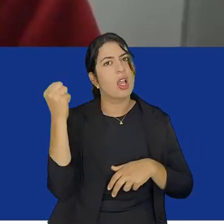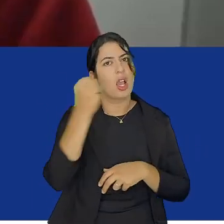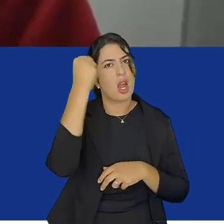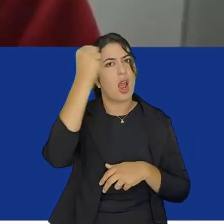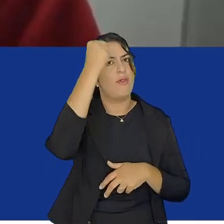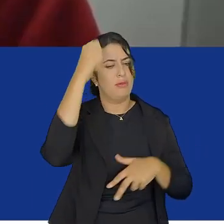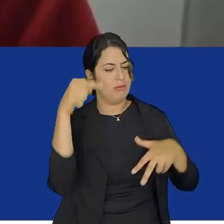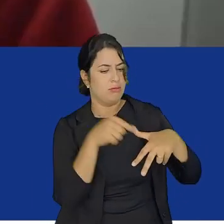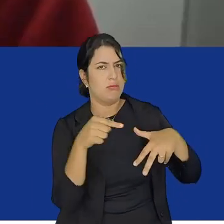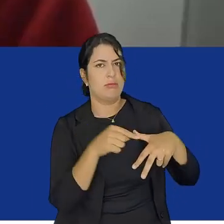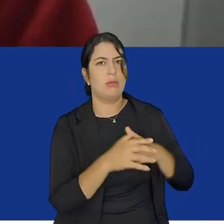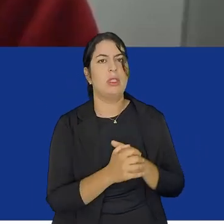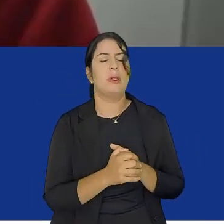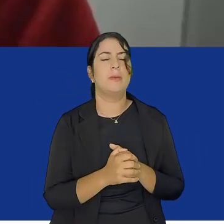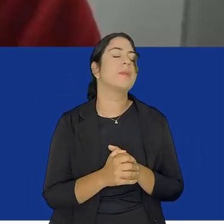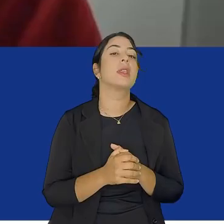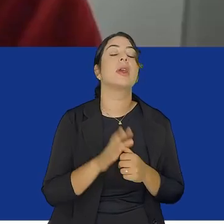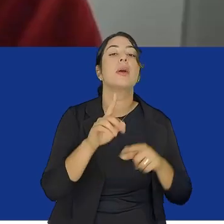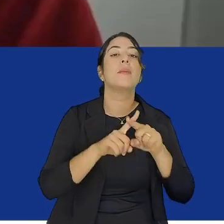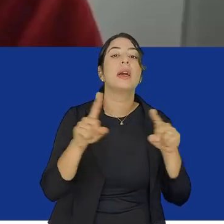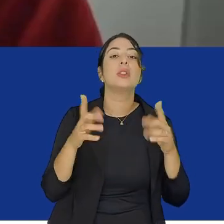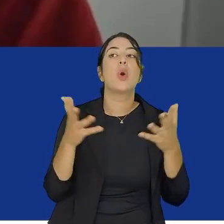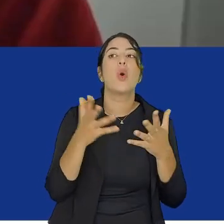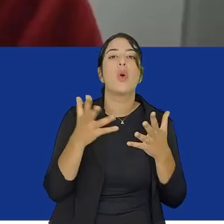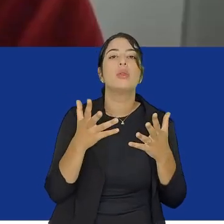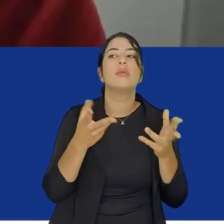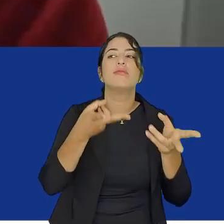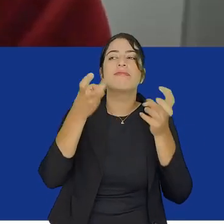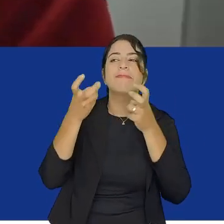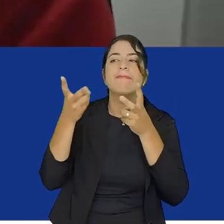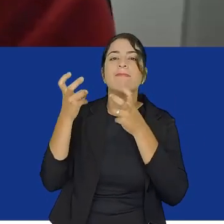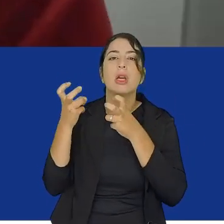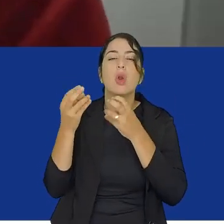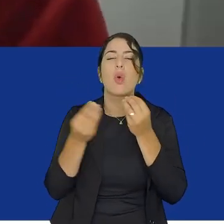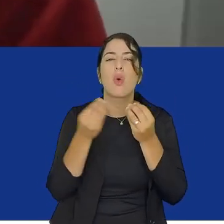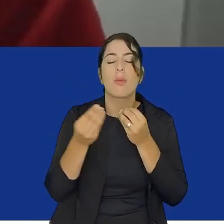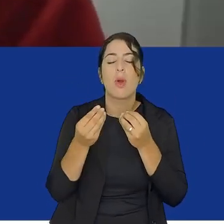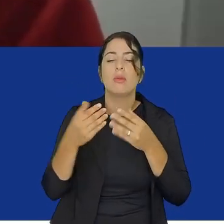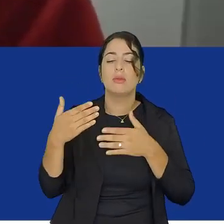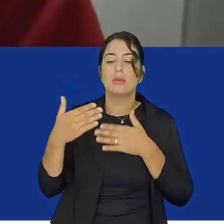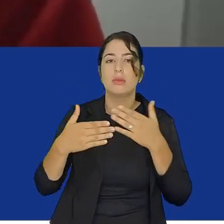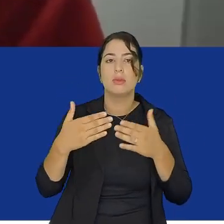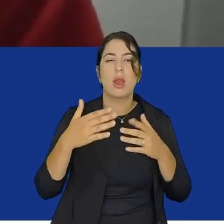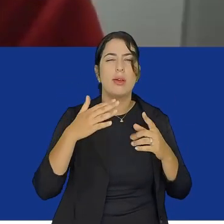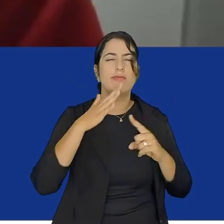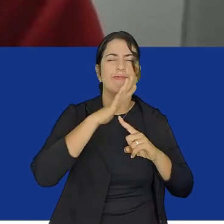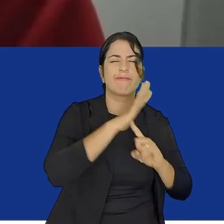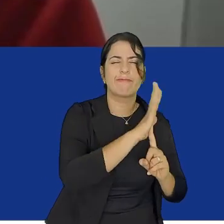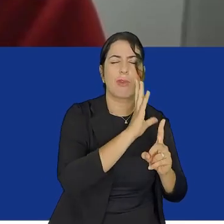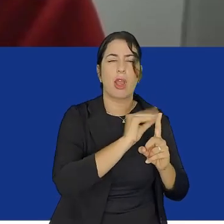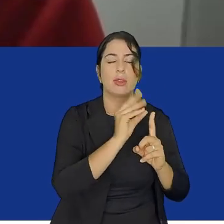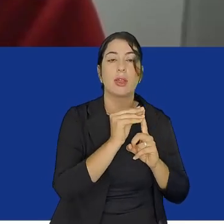que acontece com a vítima. Como aqui a perspectiva é falar como é que a gente muda essa condição de prática do assédio, a gente acabou